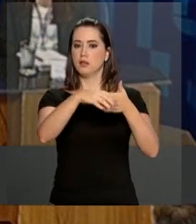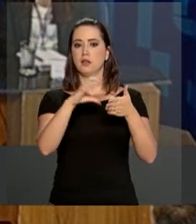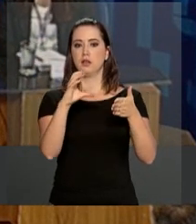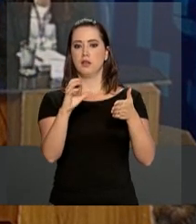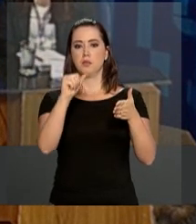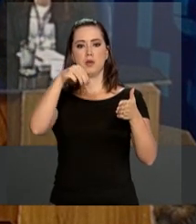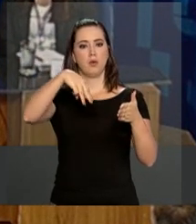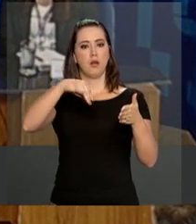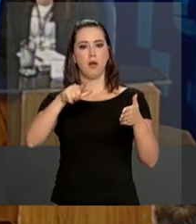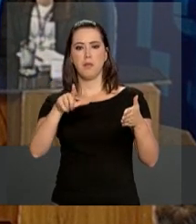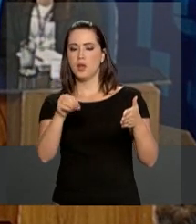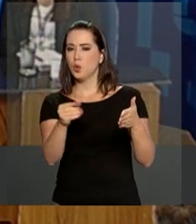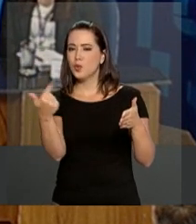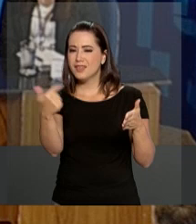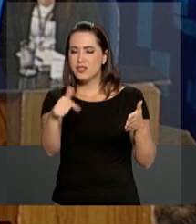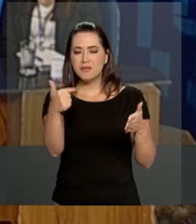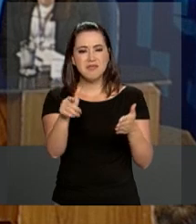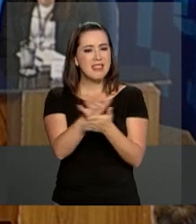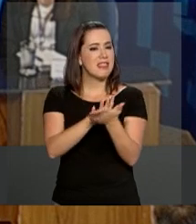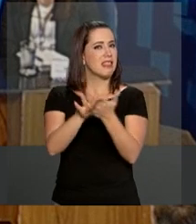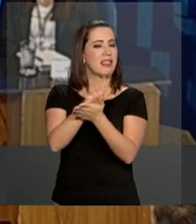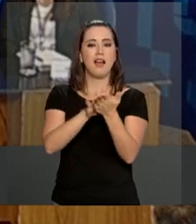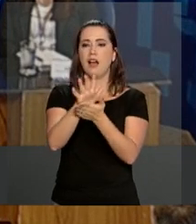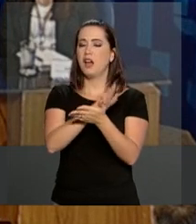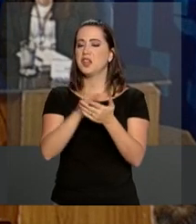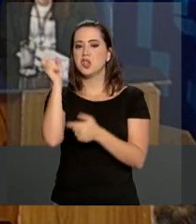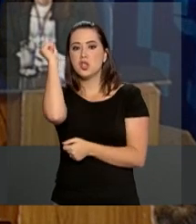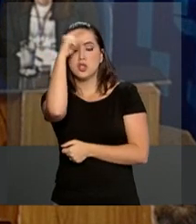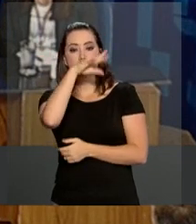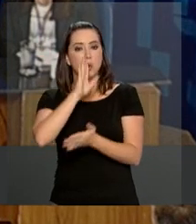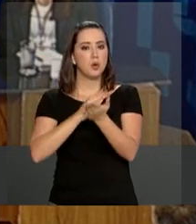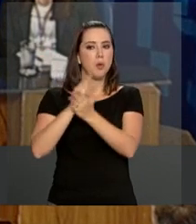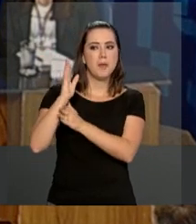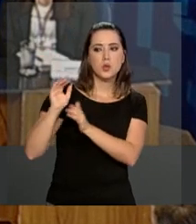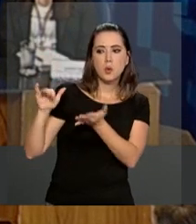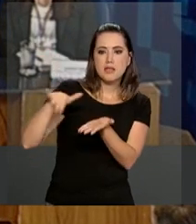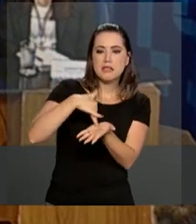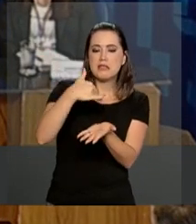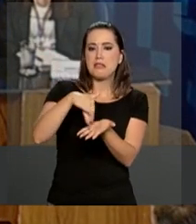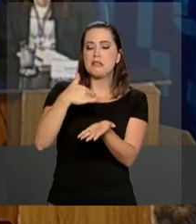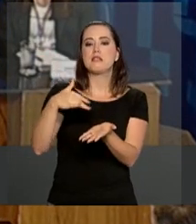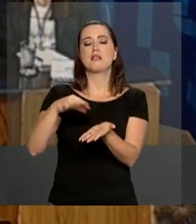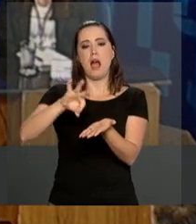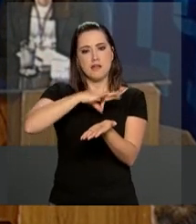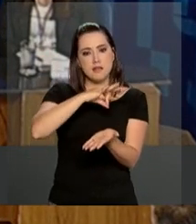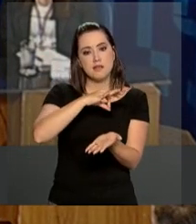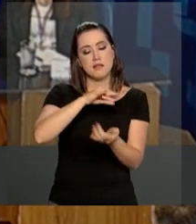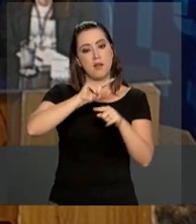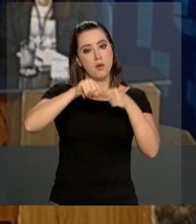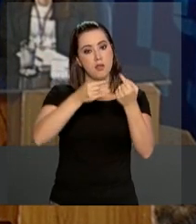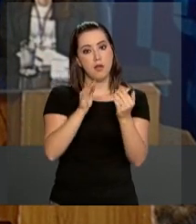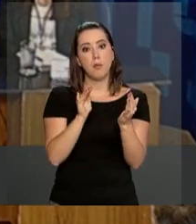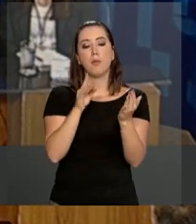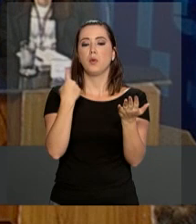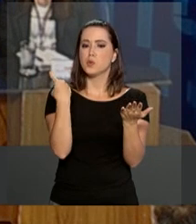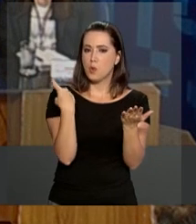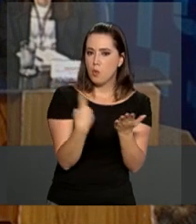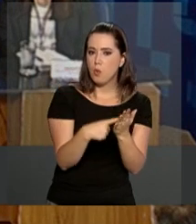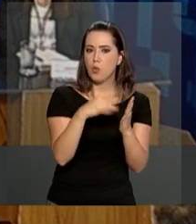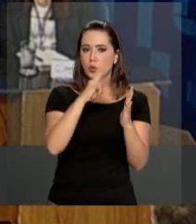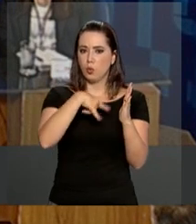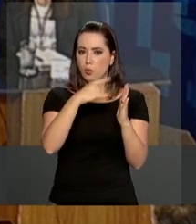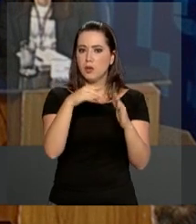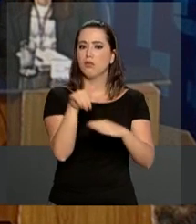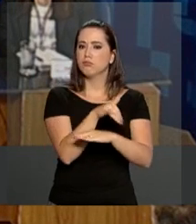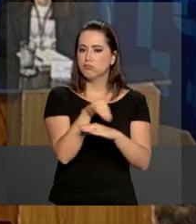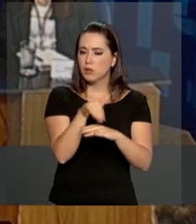tivemos nenhum registro também de dificuldades desde o ato da inscrição até o momento da confirmação que aliás